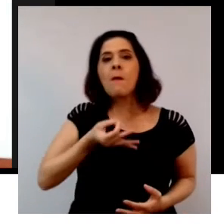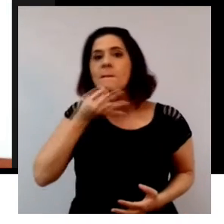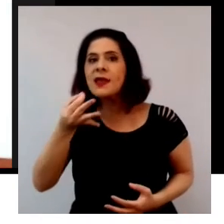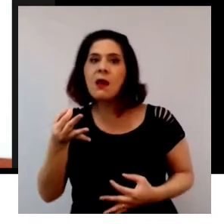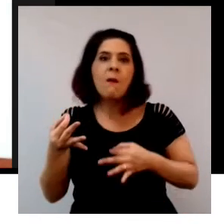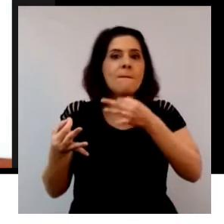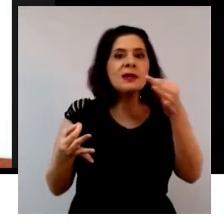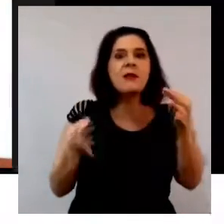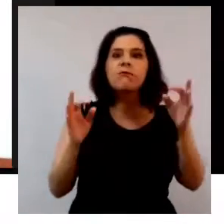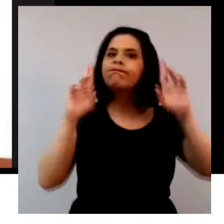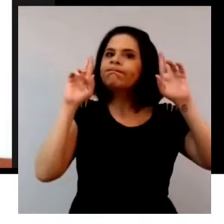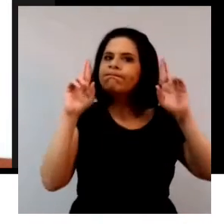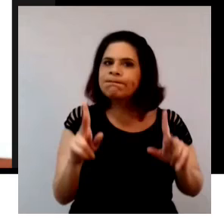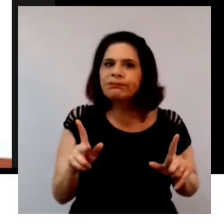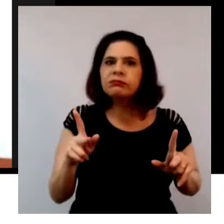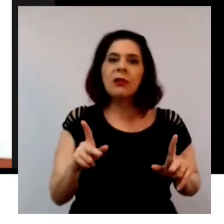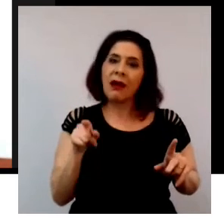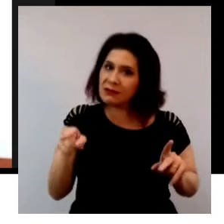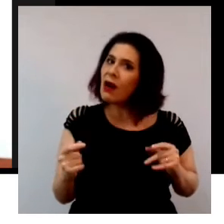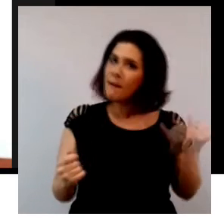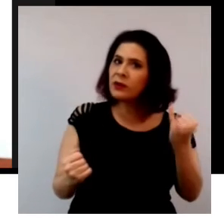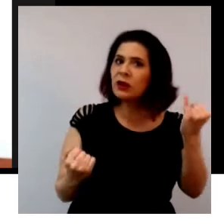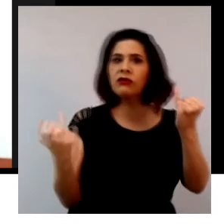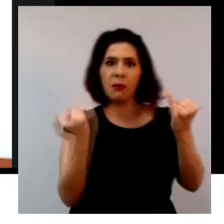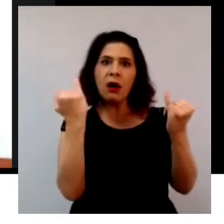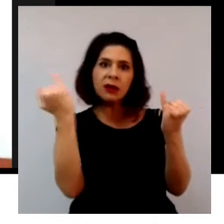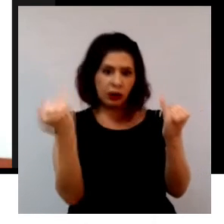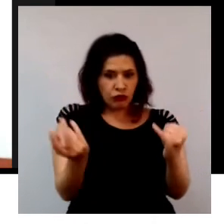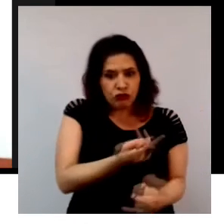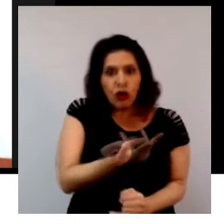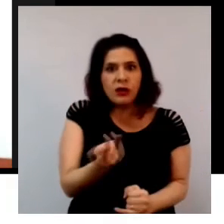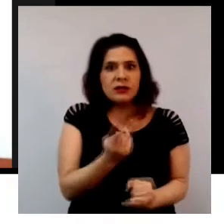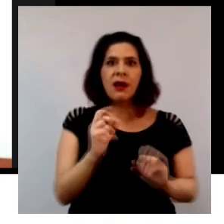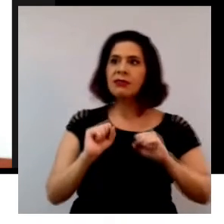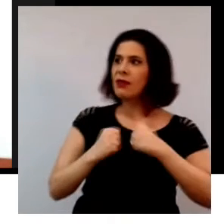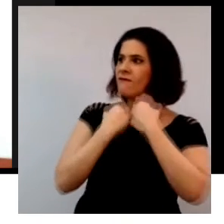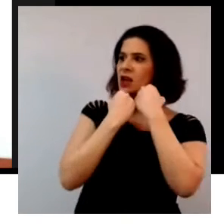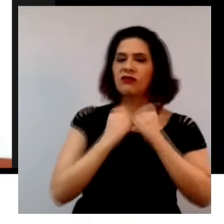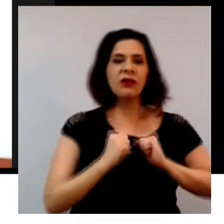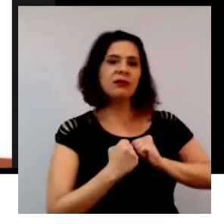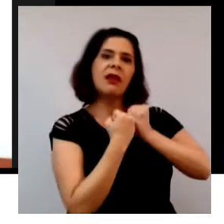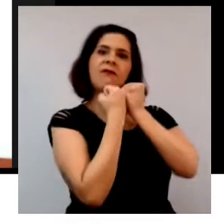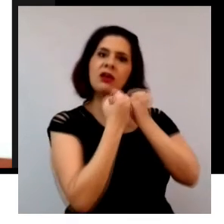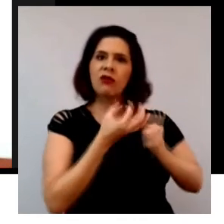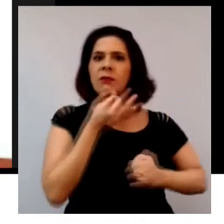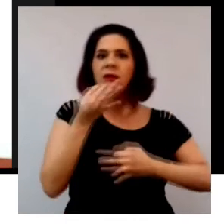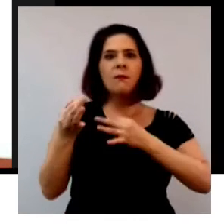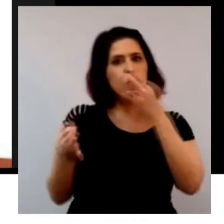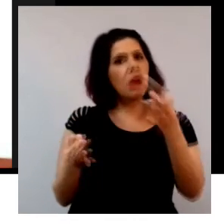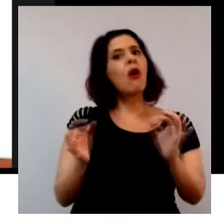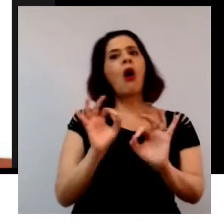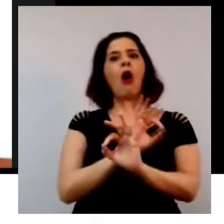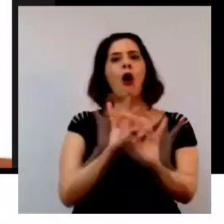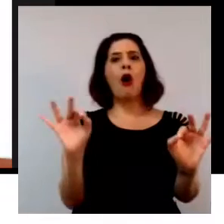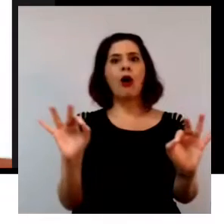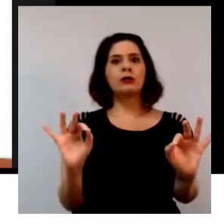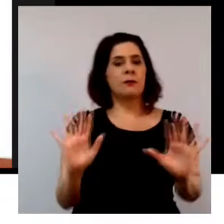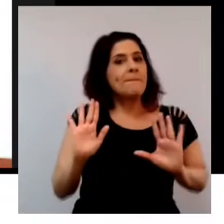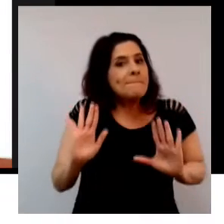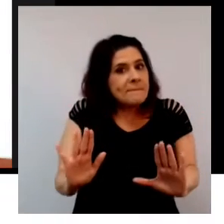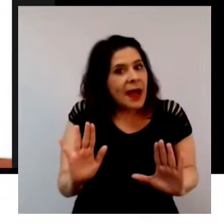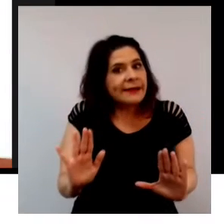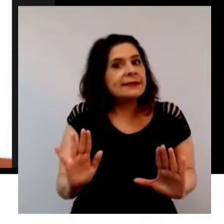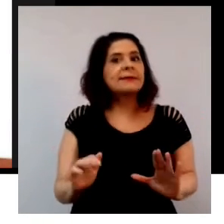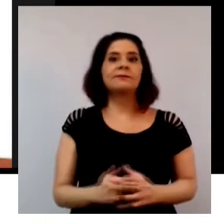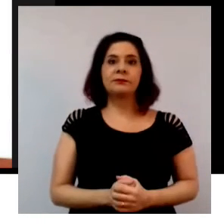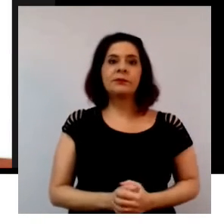estão, na verdade, defendendo coisas que são relevantes para elas. Eu não vejo nenhum problema nisso. Eu acho que uma outra coisa que a gente precisa